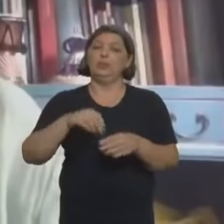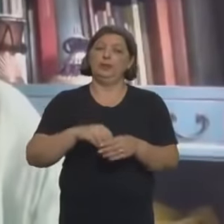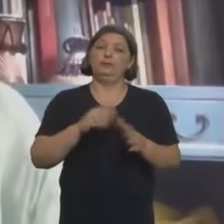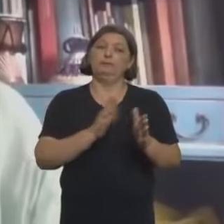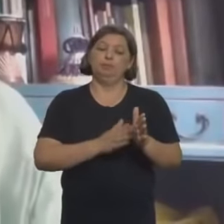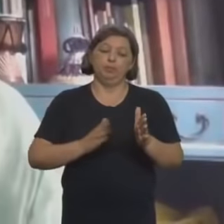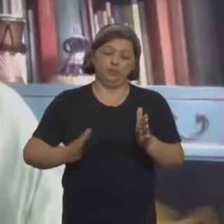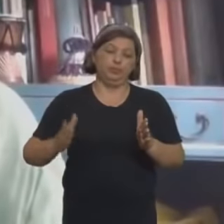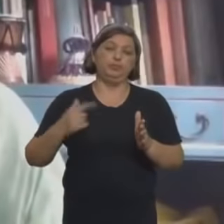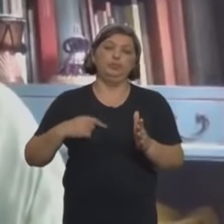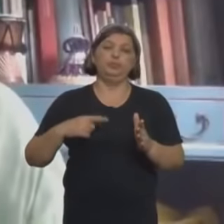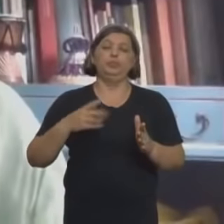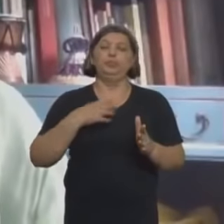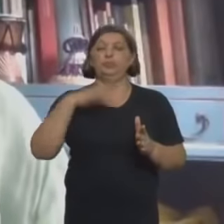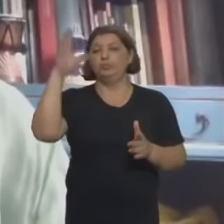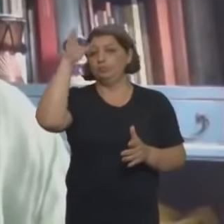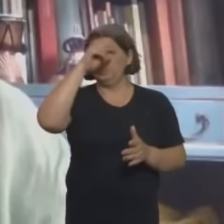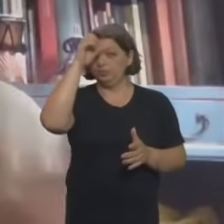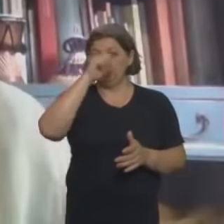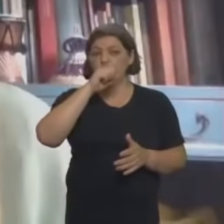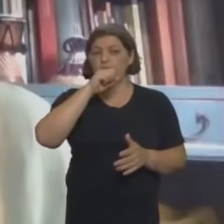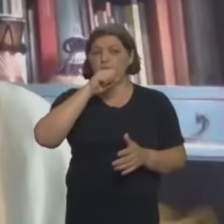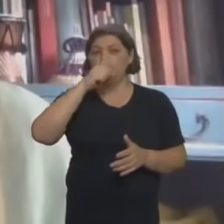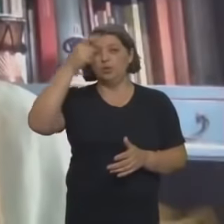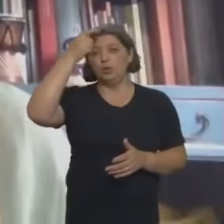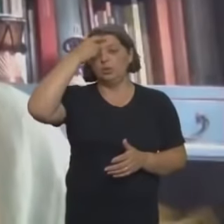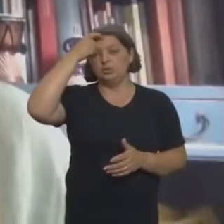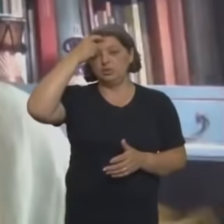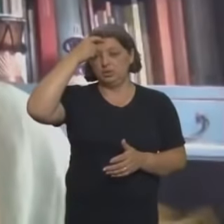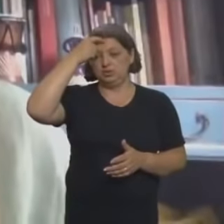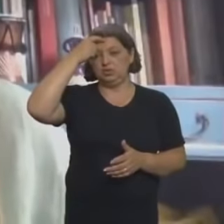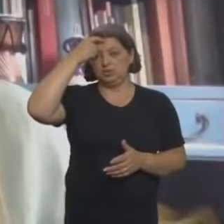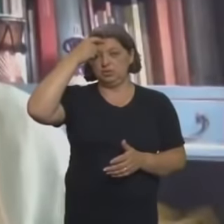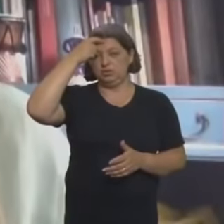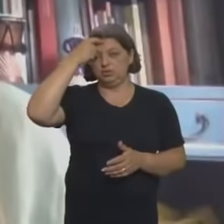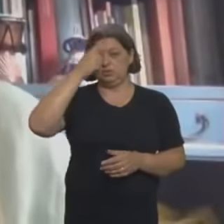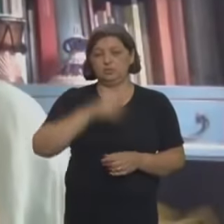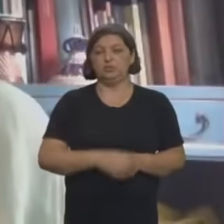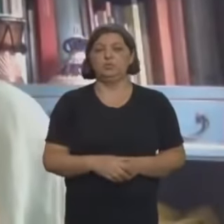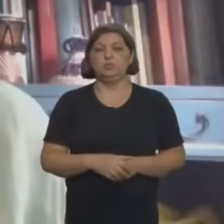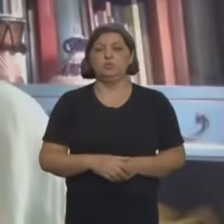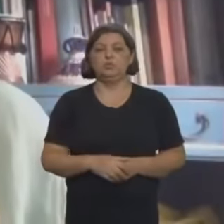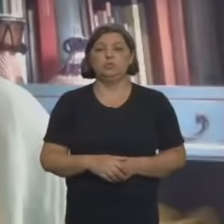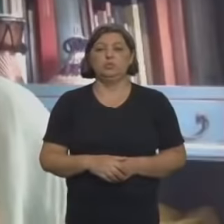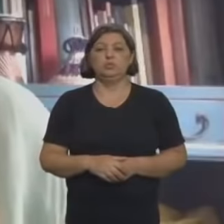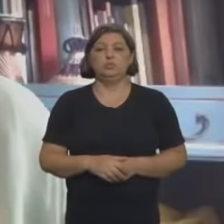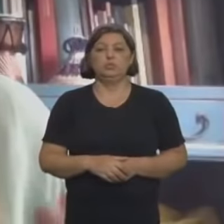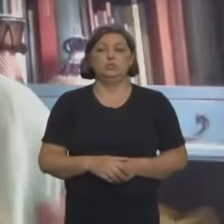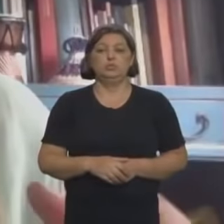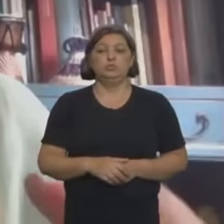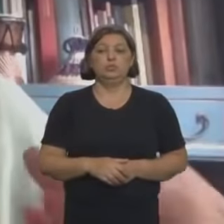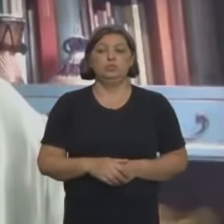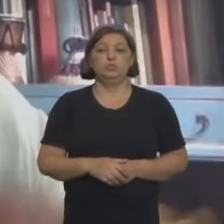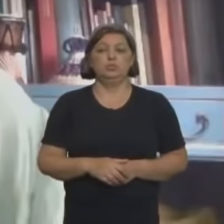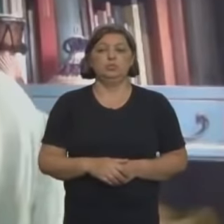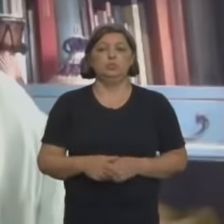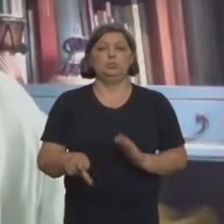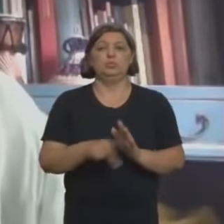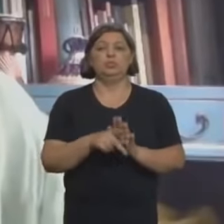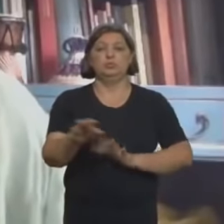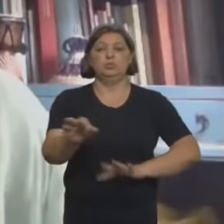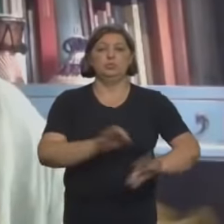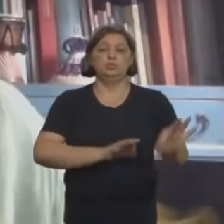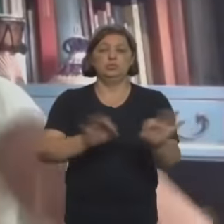vão aprendendo de forma né, consciente, cada vez mais, a